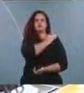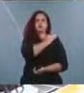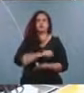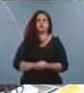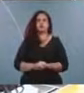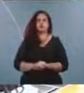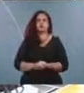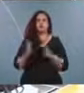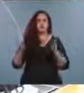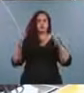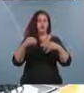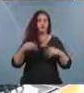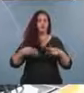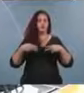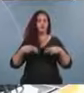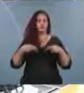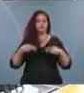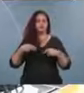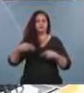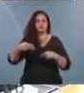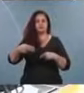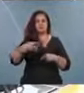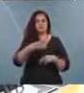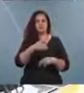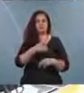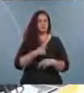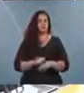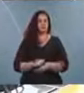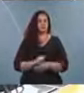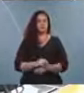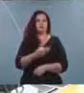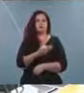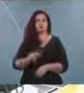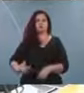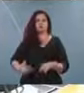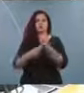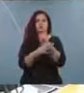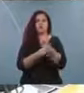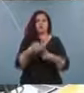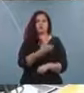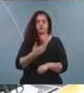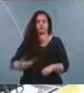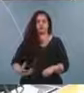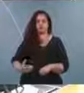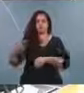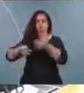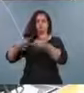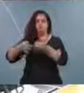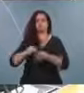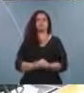Torres, que é o ministro da Justiça e Segurança Pública do nosso país, sobre apuração de